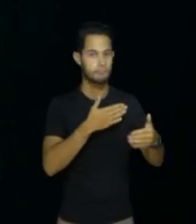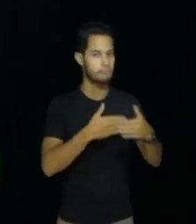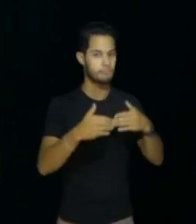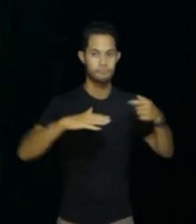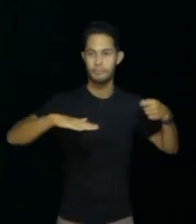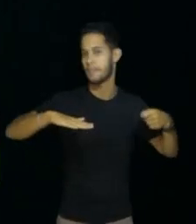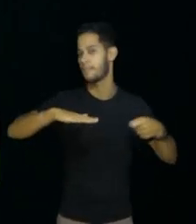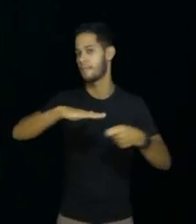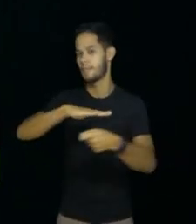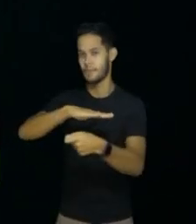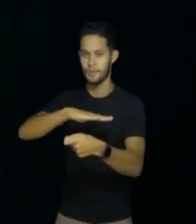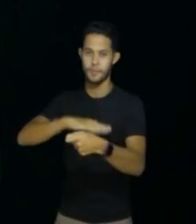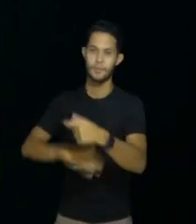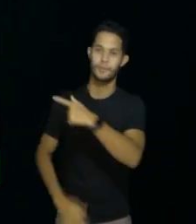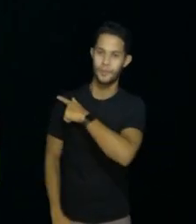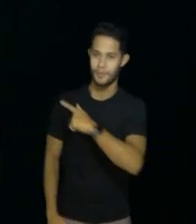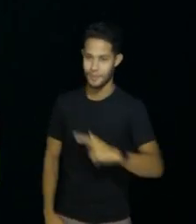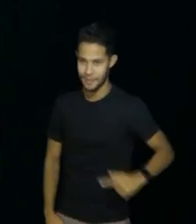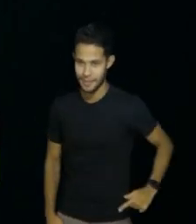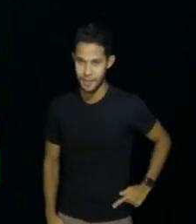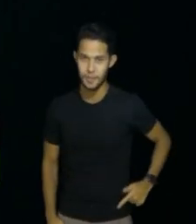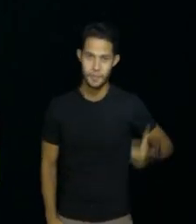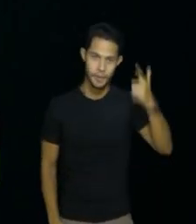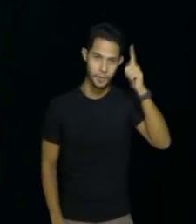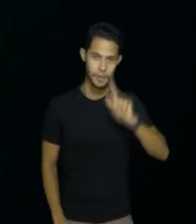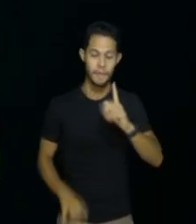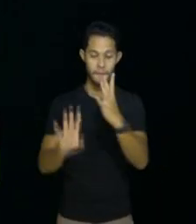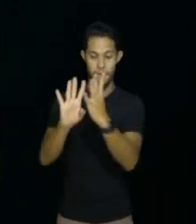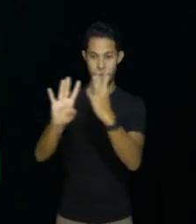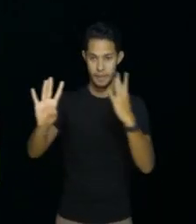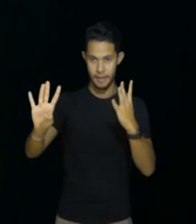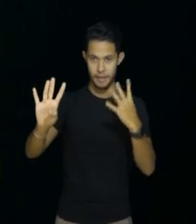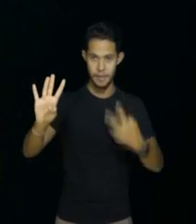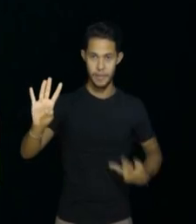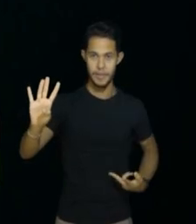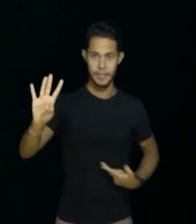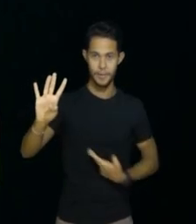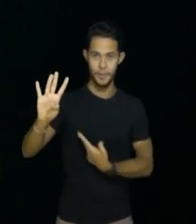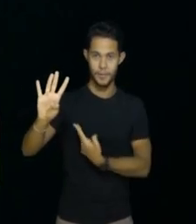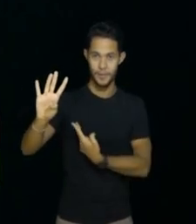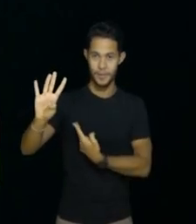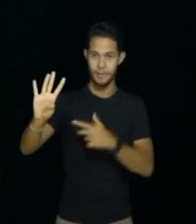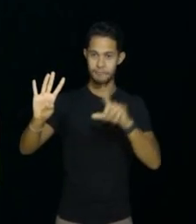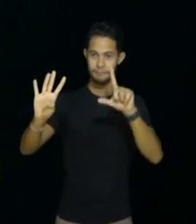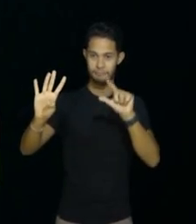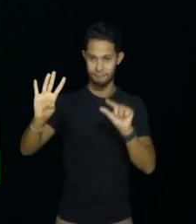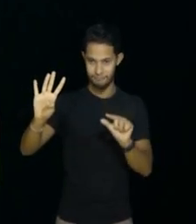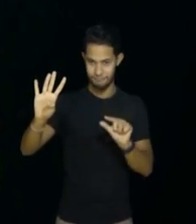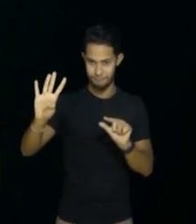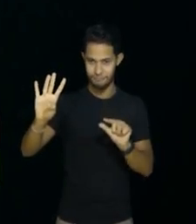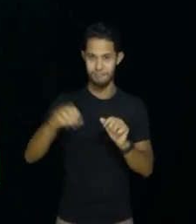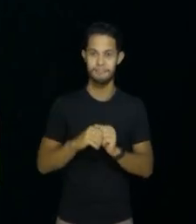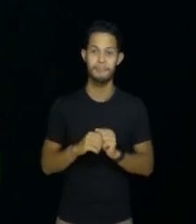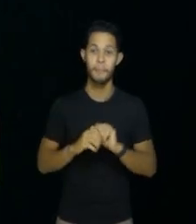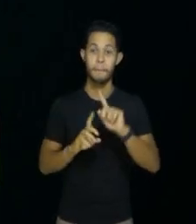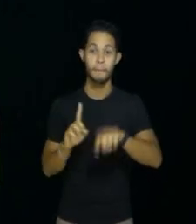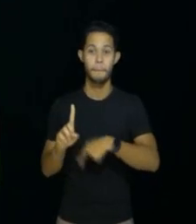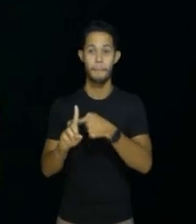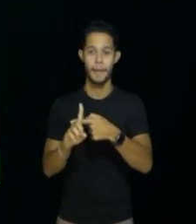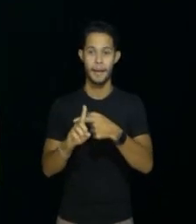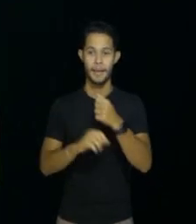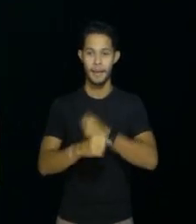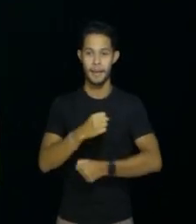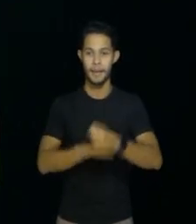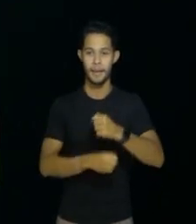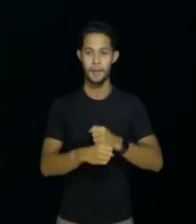governo do Estado para que as filas de cirurgia fossem reduzidas. Quando tivemos, no ano passado, dois episódios profundos